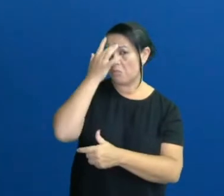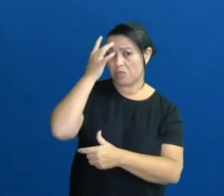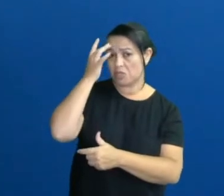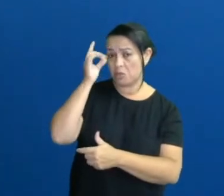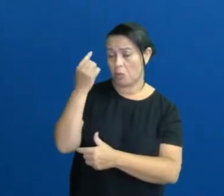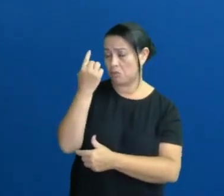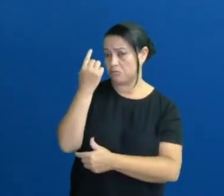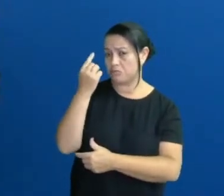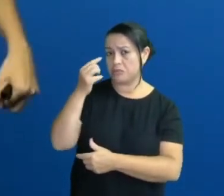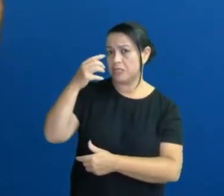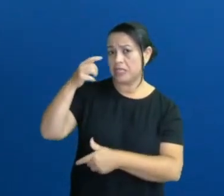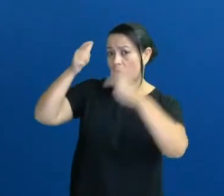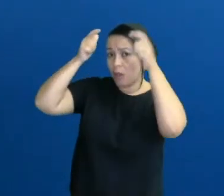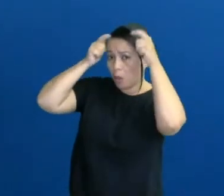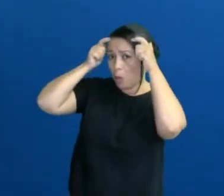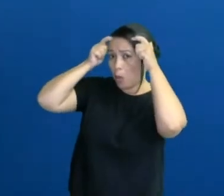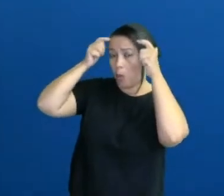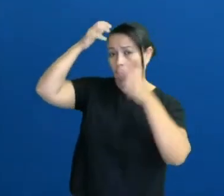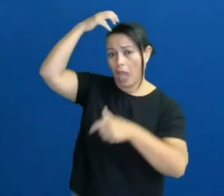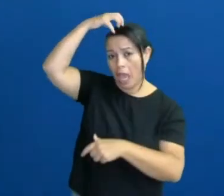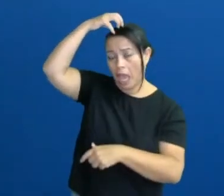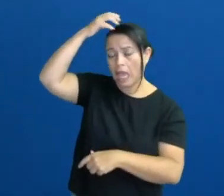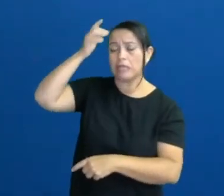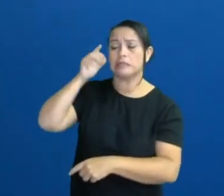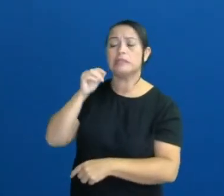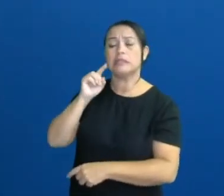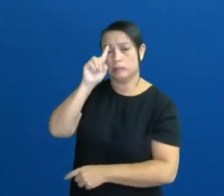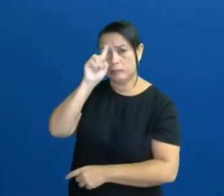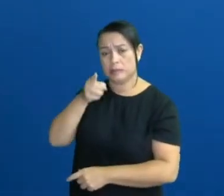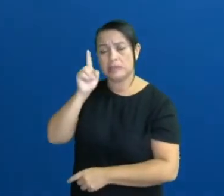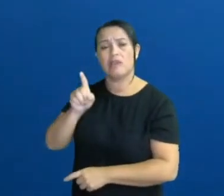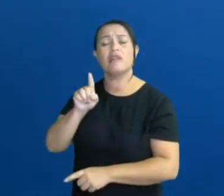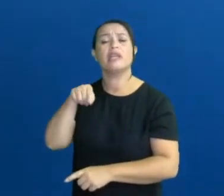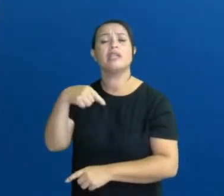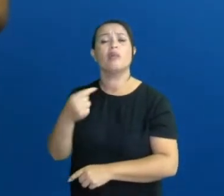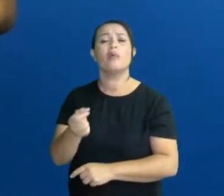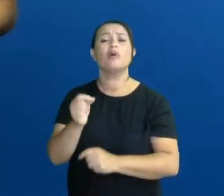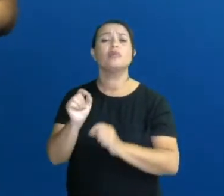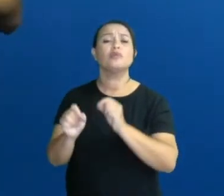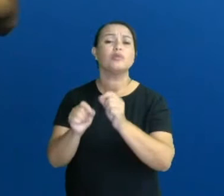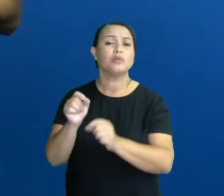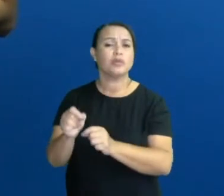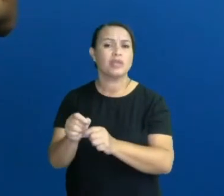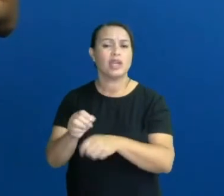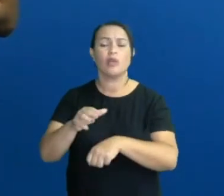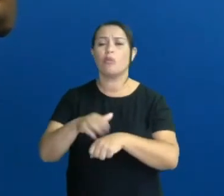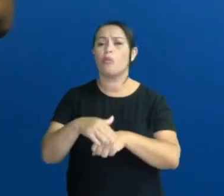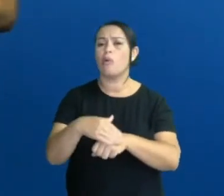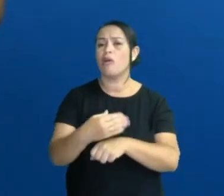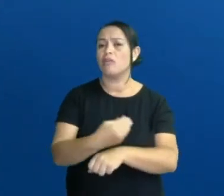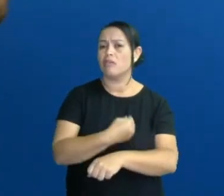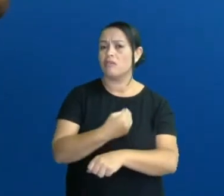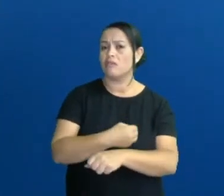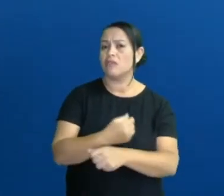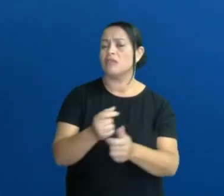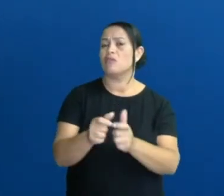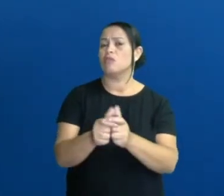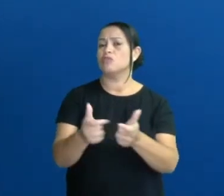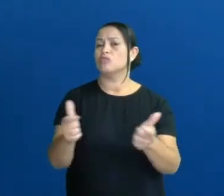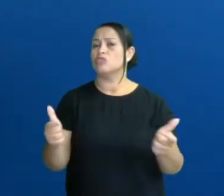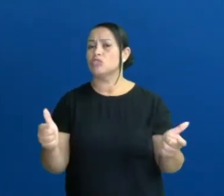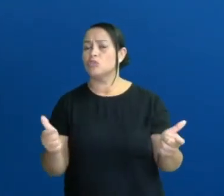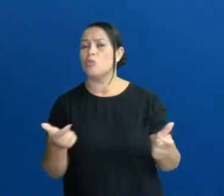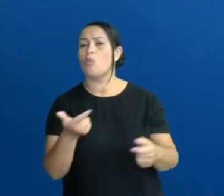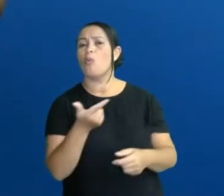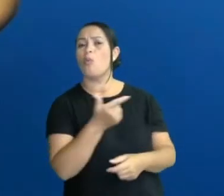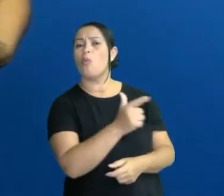senhor feudal, que depois, quando vai se declinando esse modo de vida e surgindo outros modos